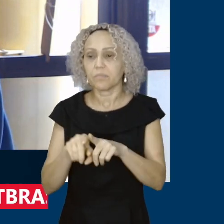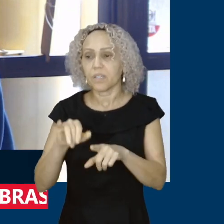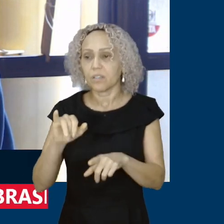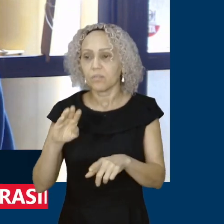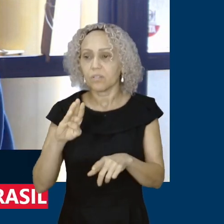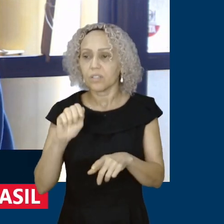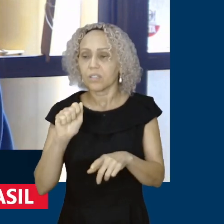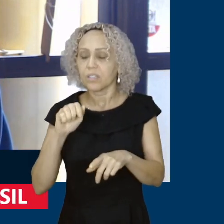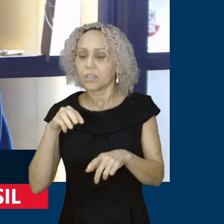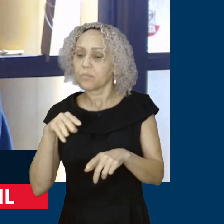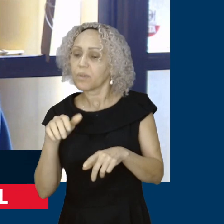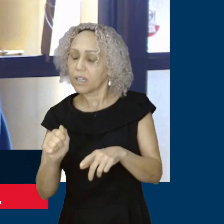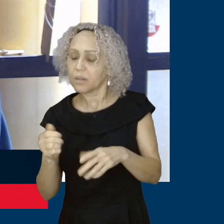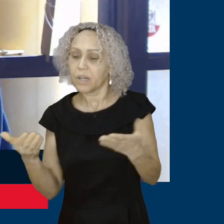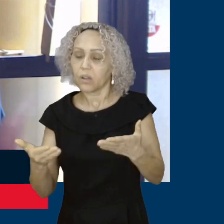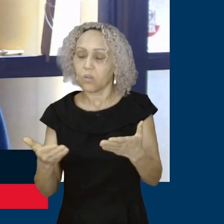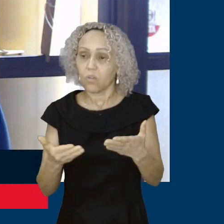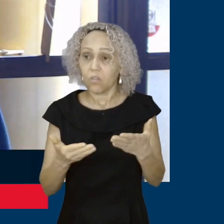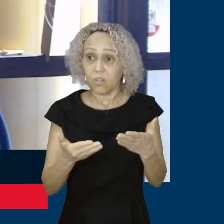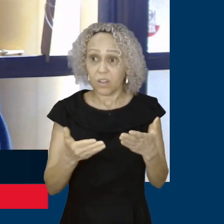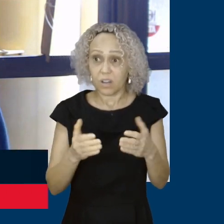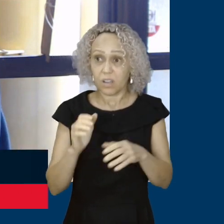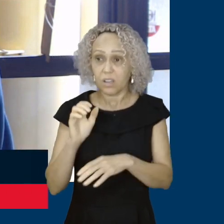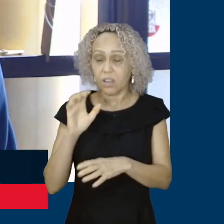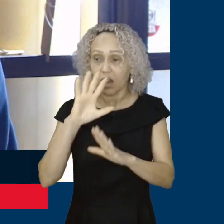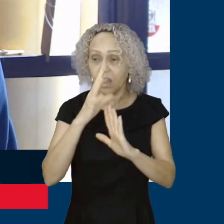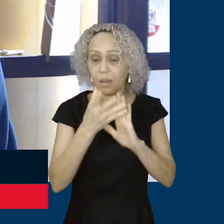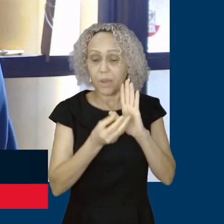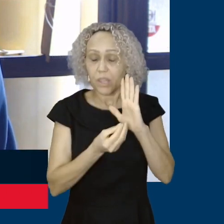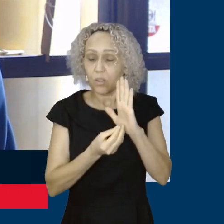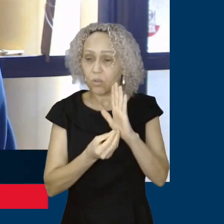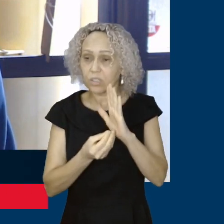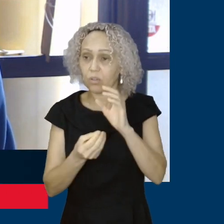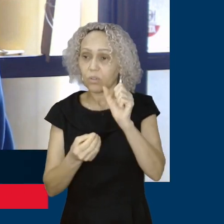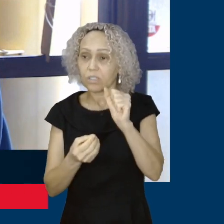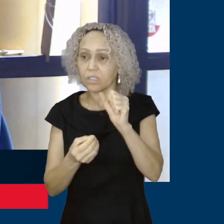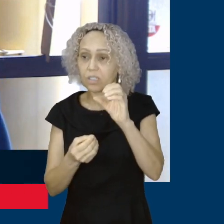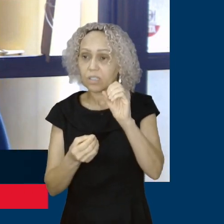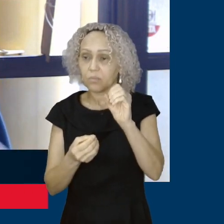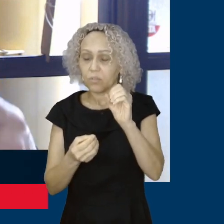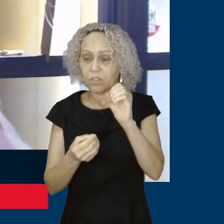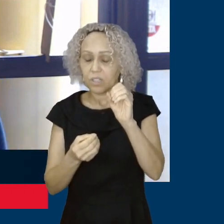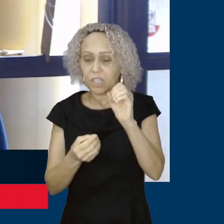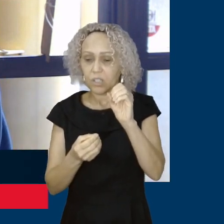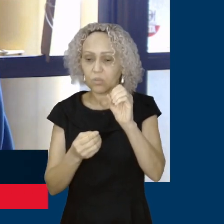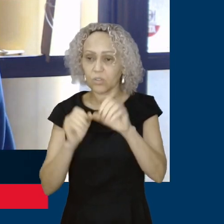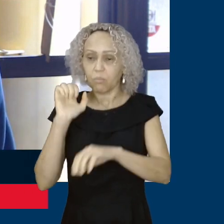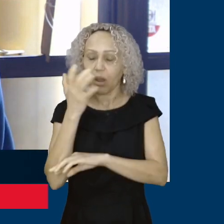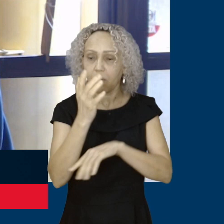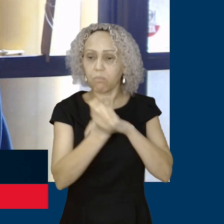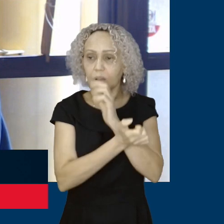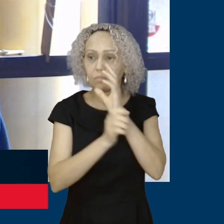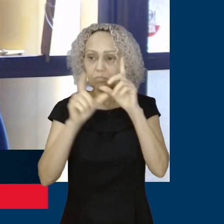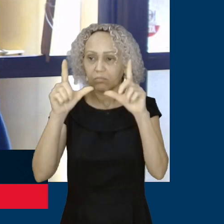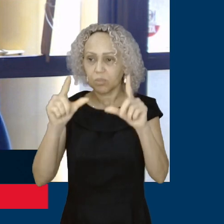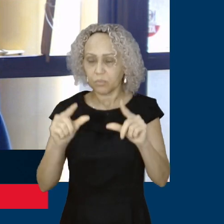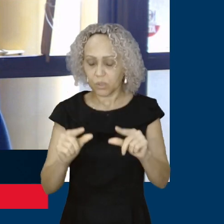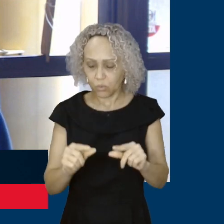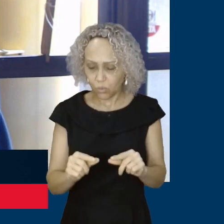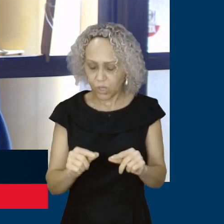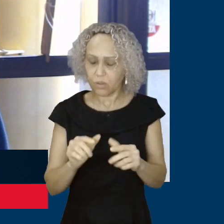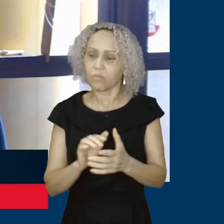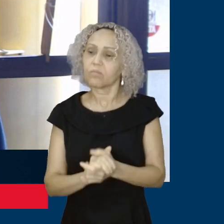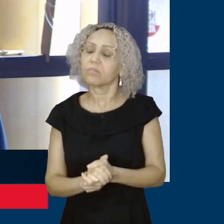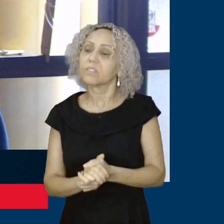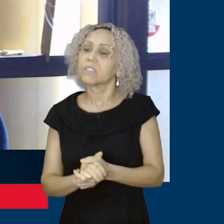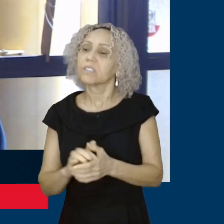volta do PP-SEDAM, né? Agora, nos próximos dias, deve ser lançado o PP do Cerrado especificamente, e assim